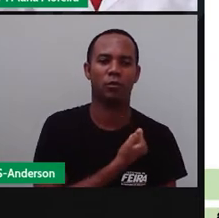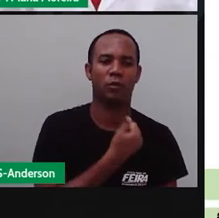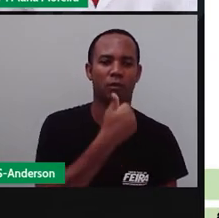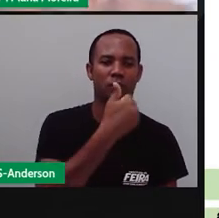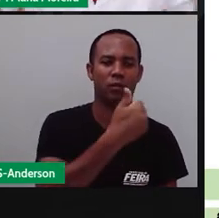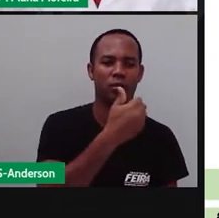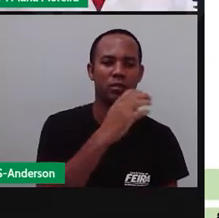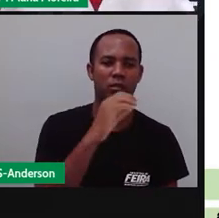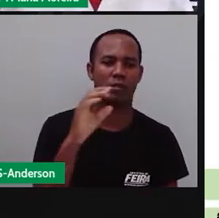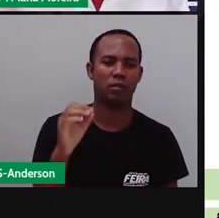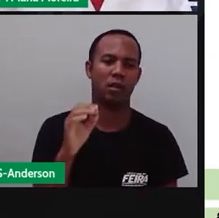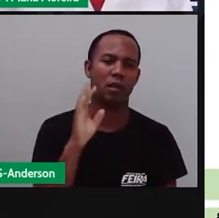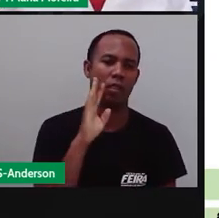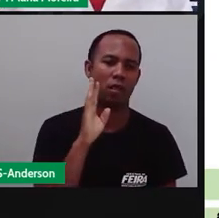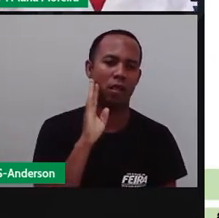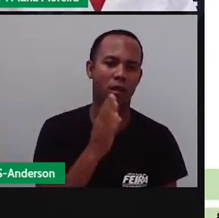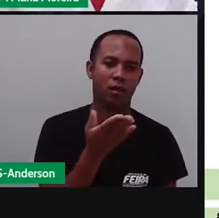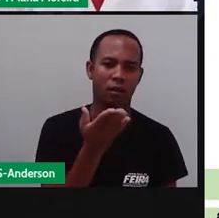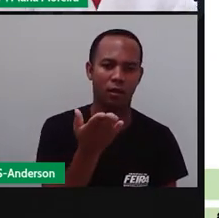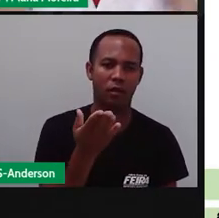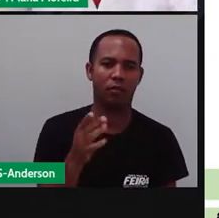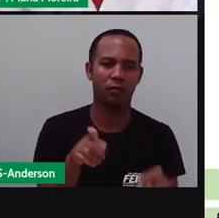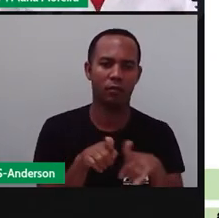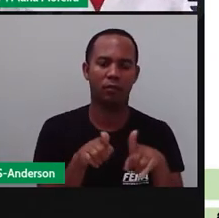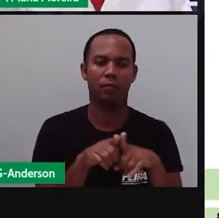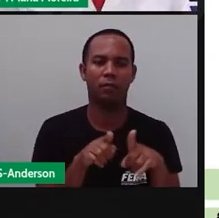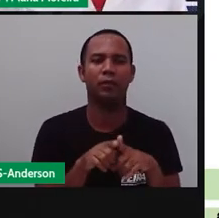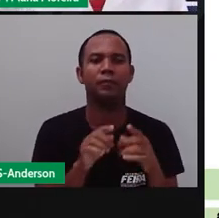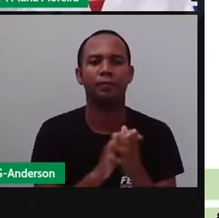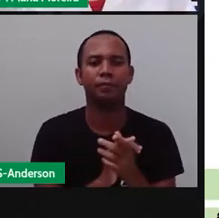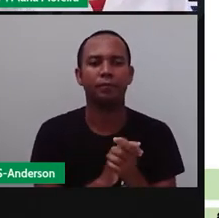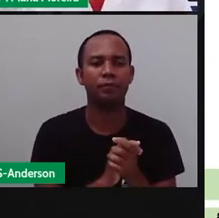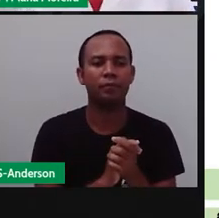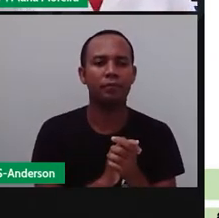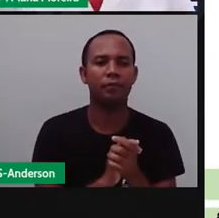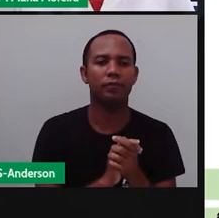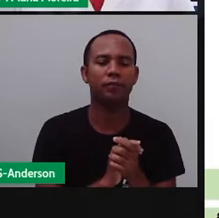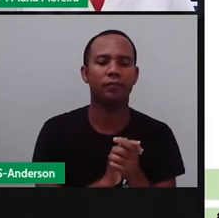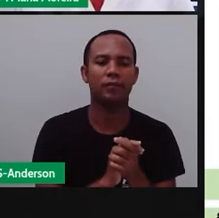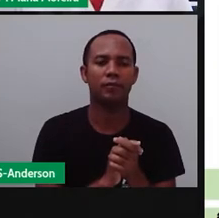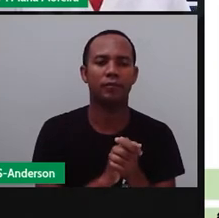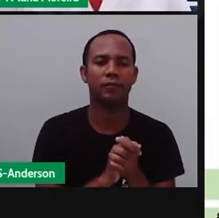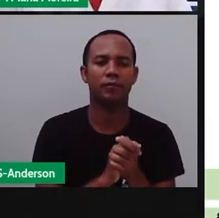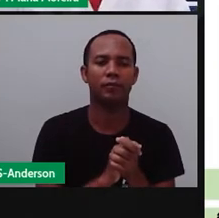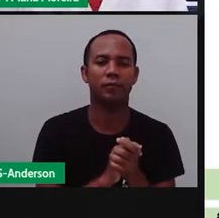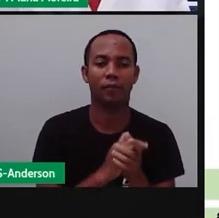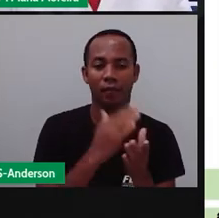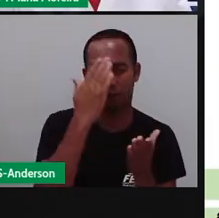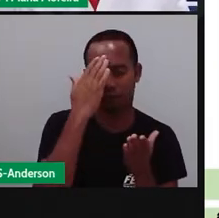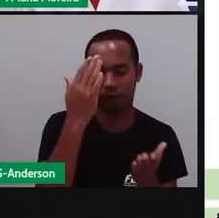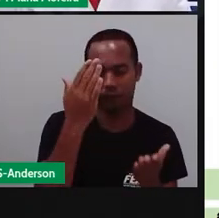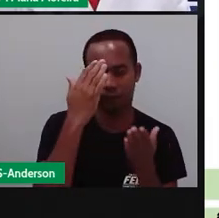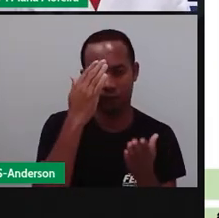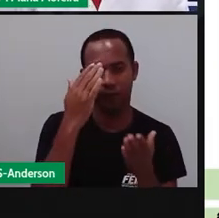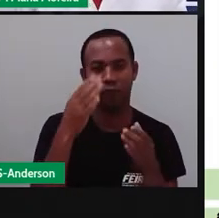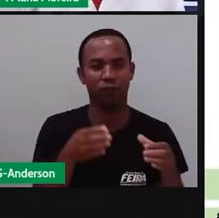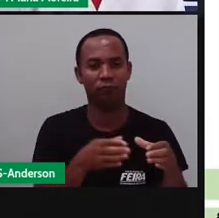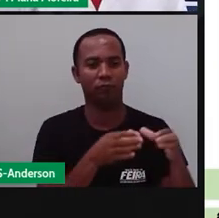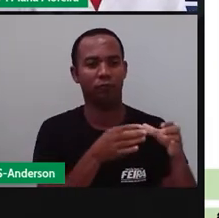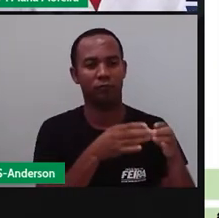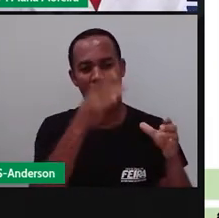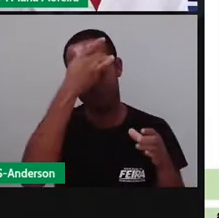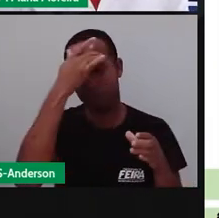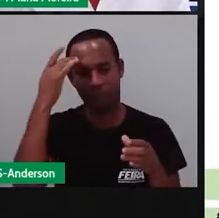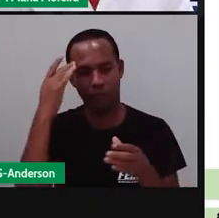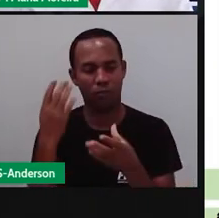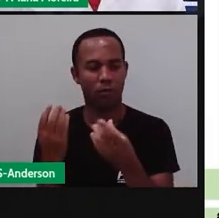quem está por trás de todo esse processo, né? Para essas gravações das aulas. A gente sabe que não é fácil. Mas por trás de